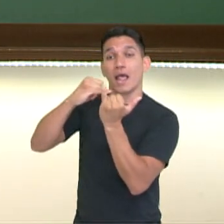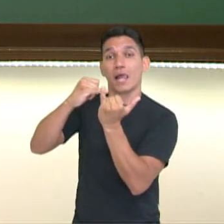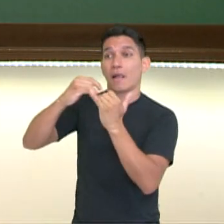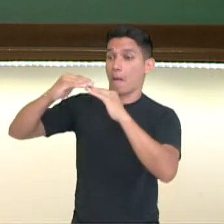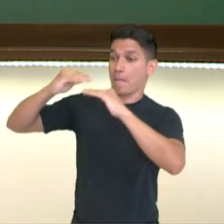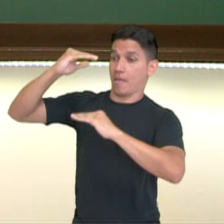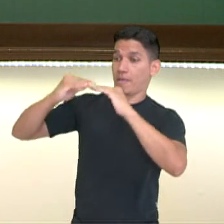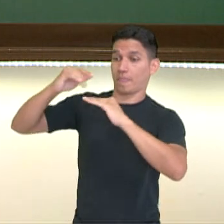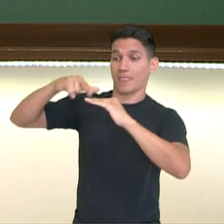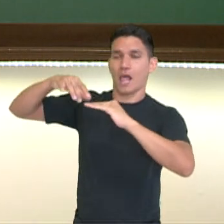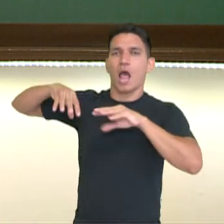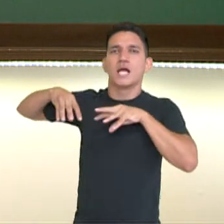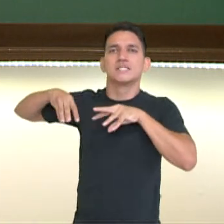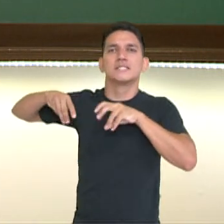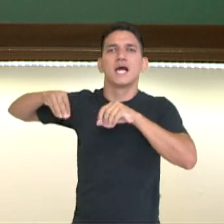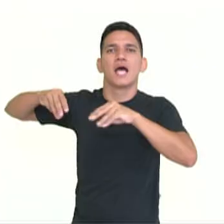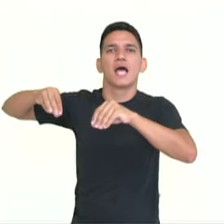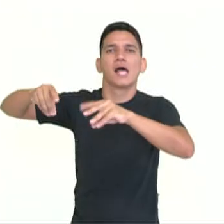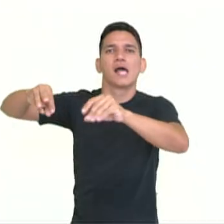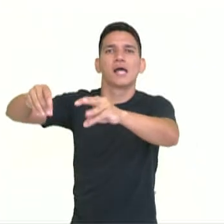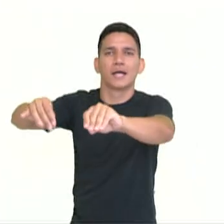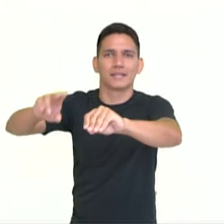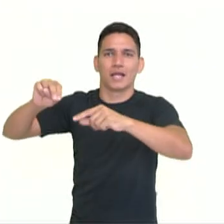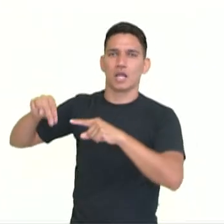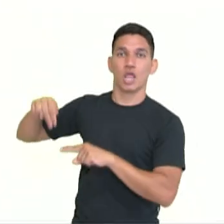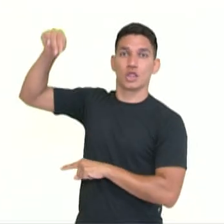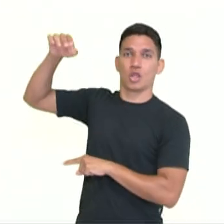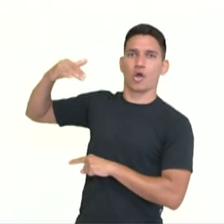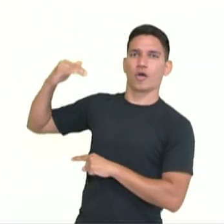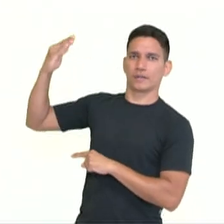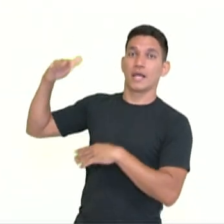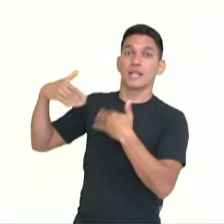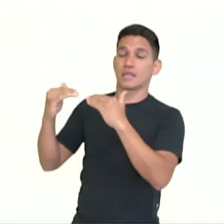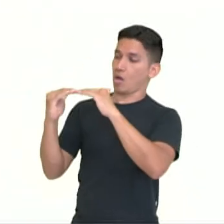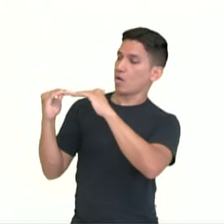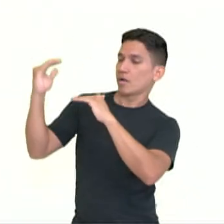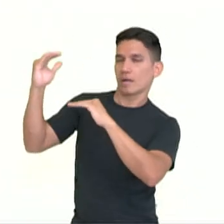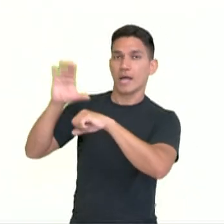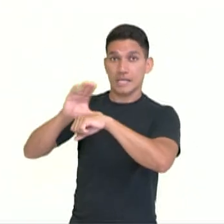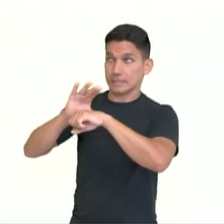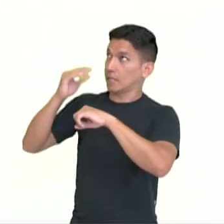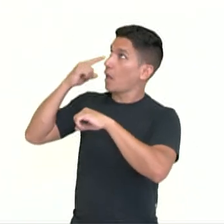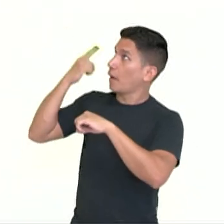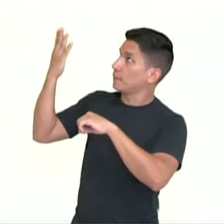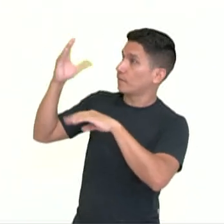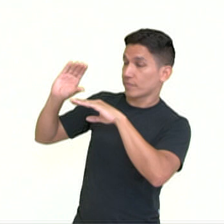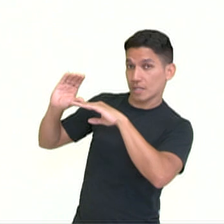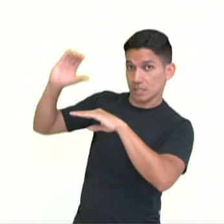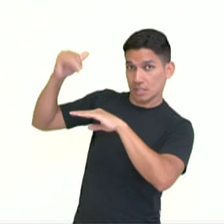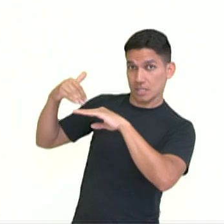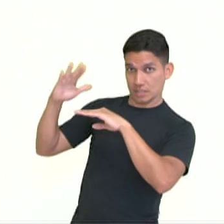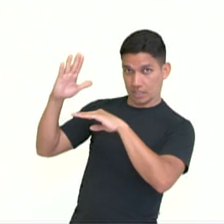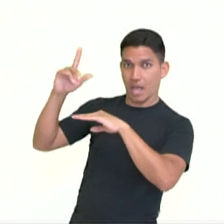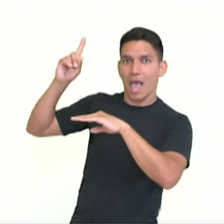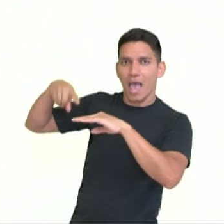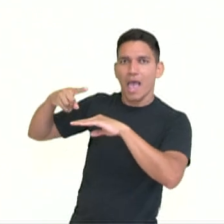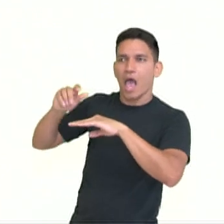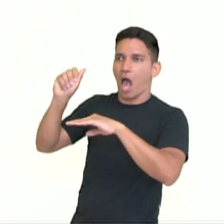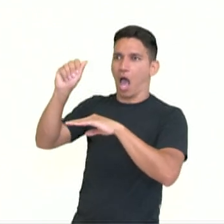ocupa essa porção norte da África. Então a África acima do deserto do Saara, uma África de